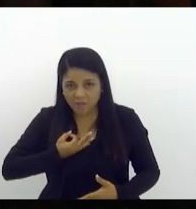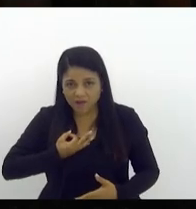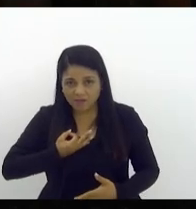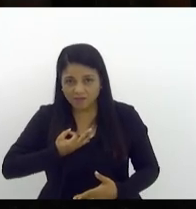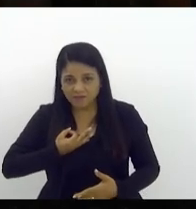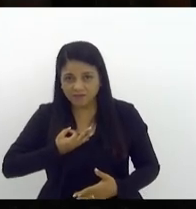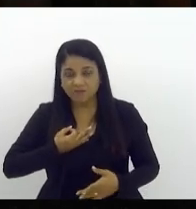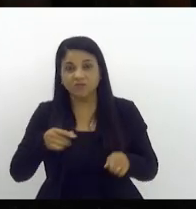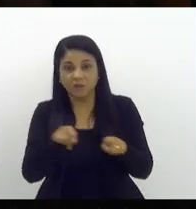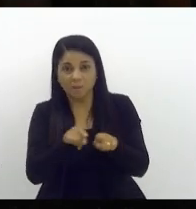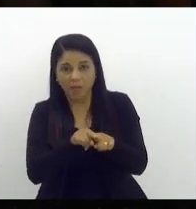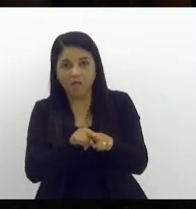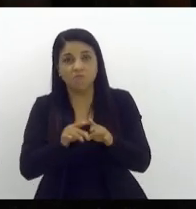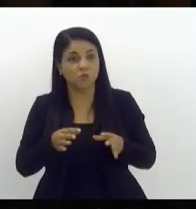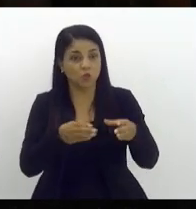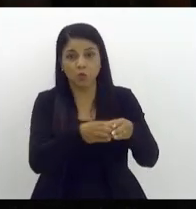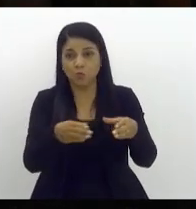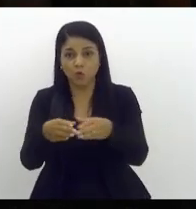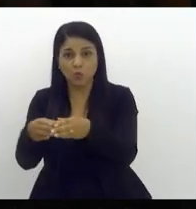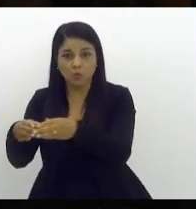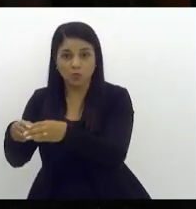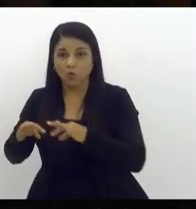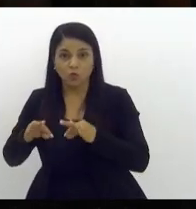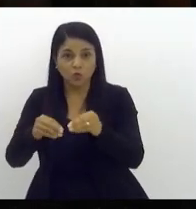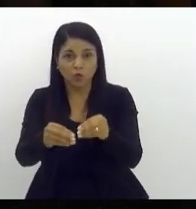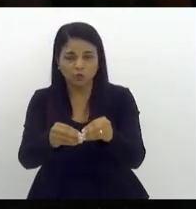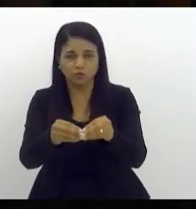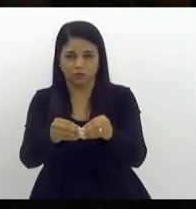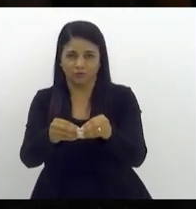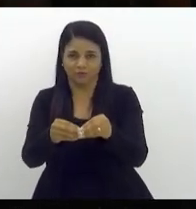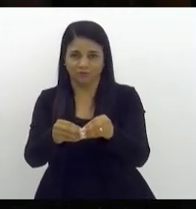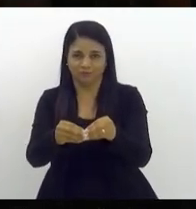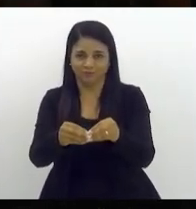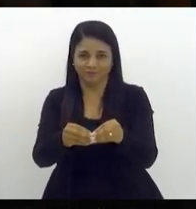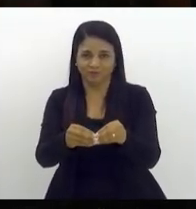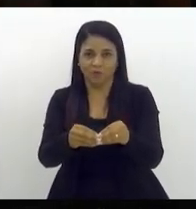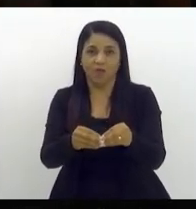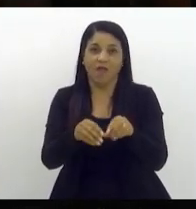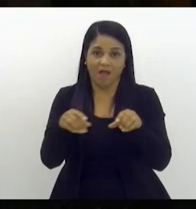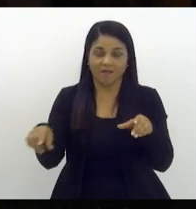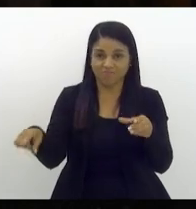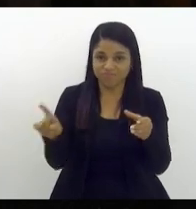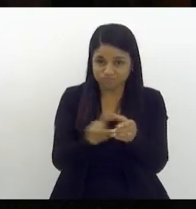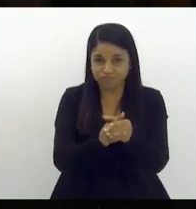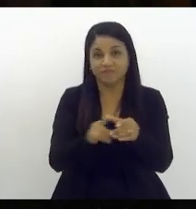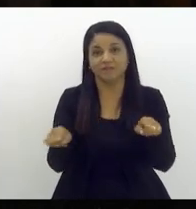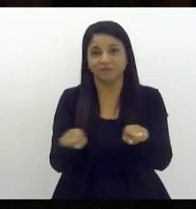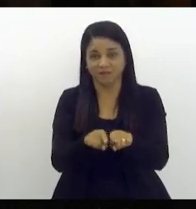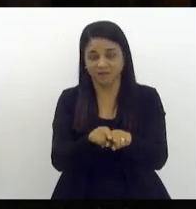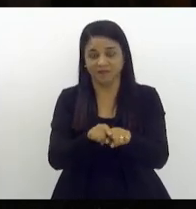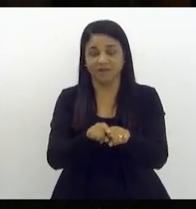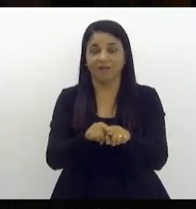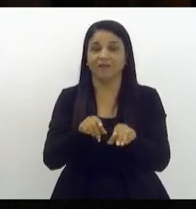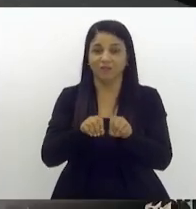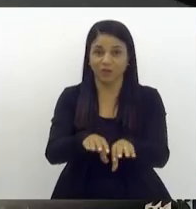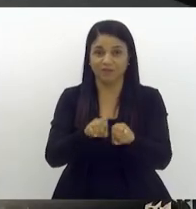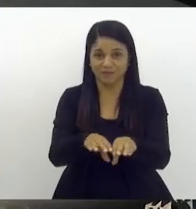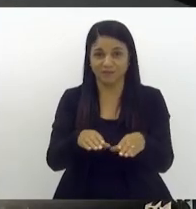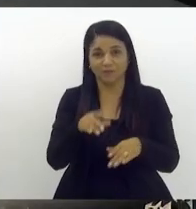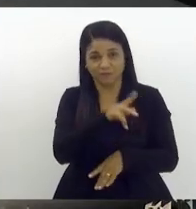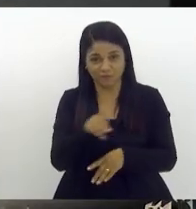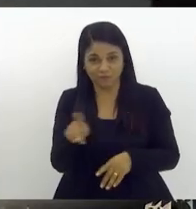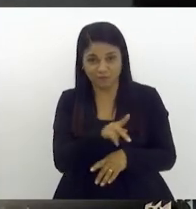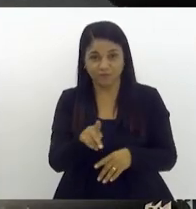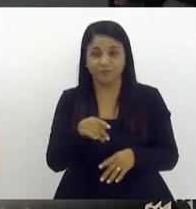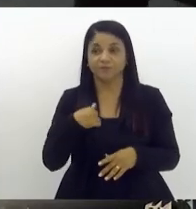estenda-se a Câmara para todos que podem fazer a diferença no nosso país. Isso inclui também a educação. É isso que eu tinha que falar, presidente. Permite uma parte,